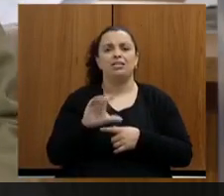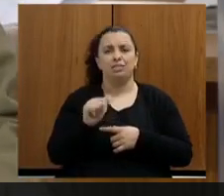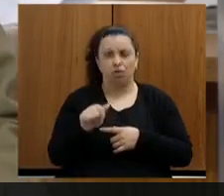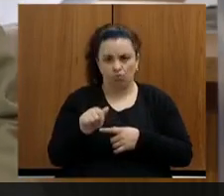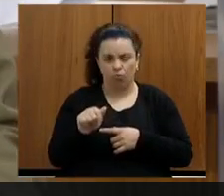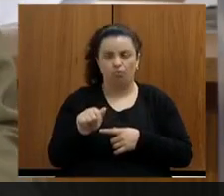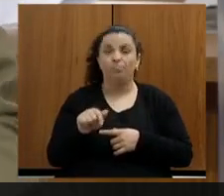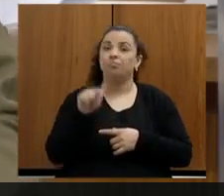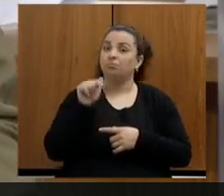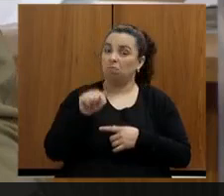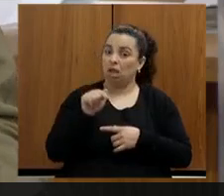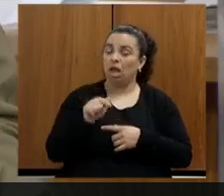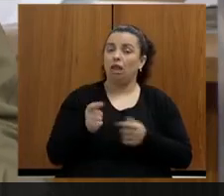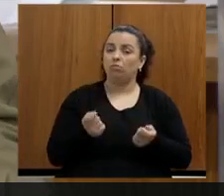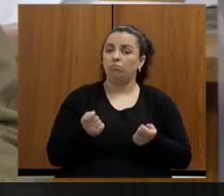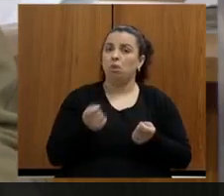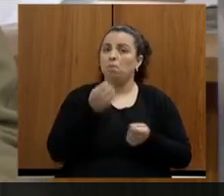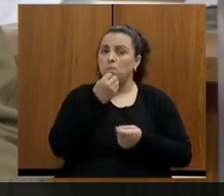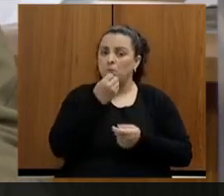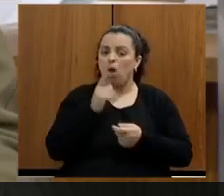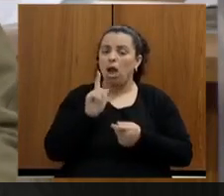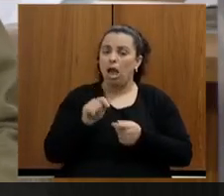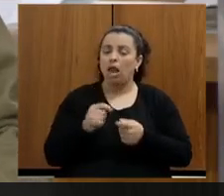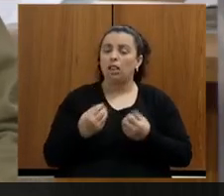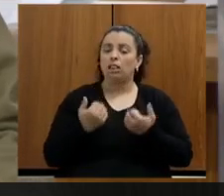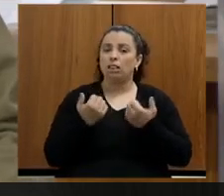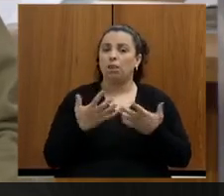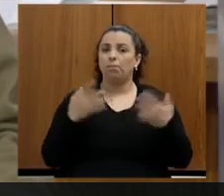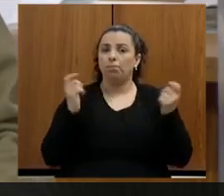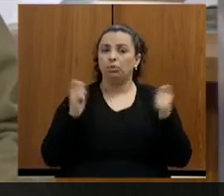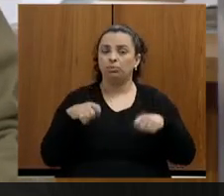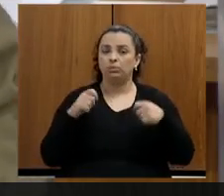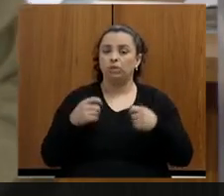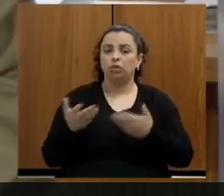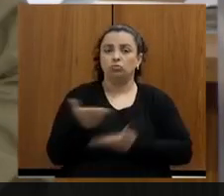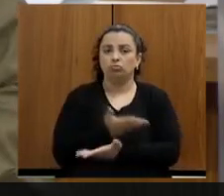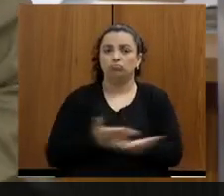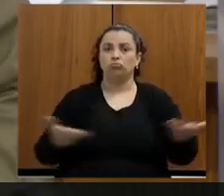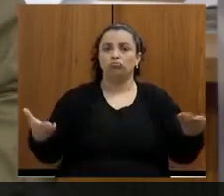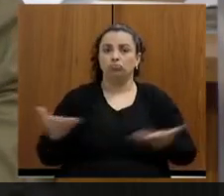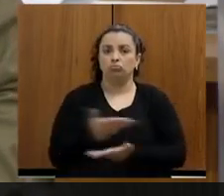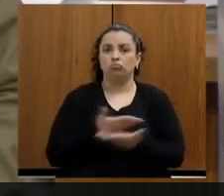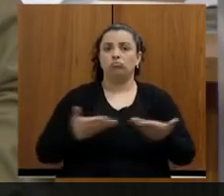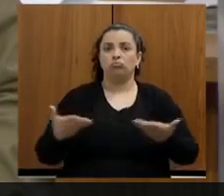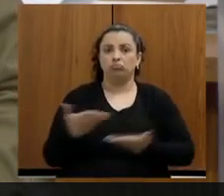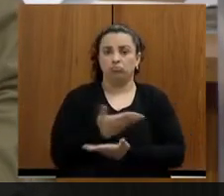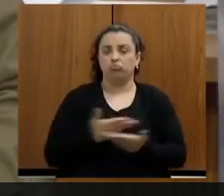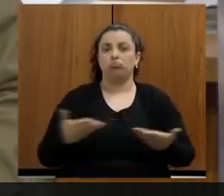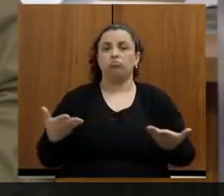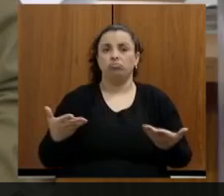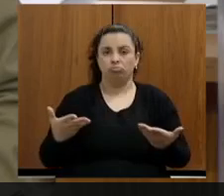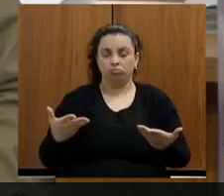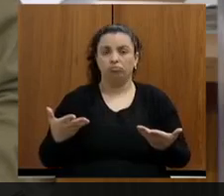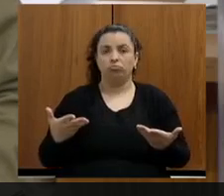permitido né ela tem sido muito bom ela tem permitido né a interlocução né com o